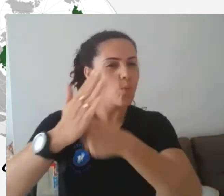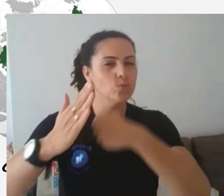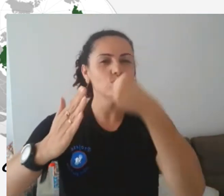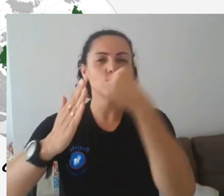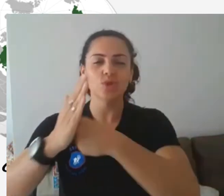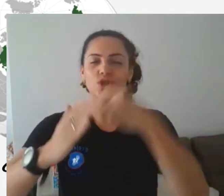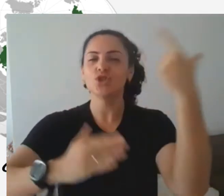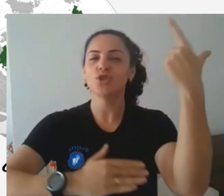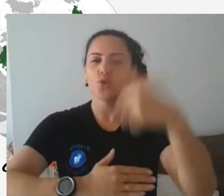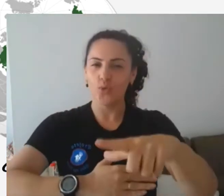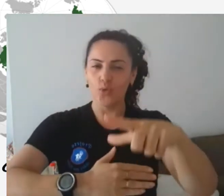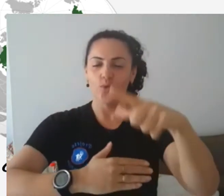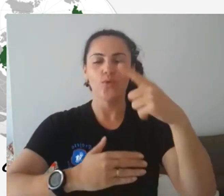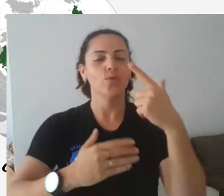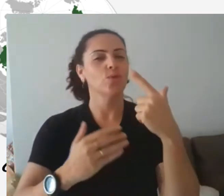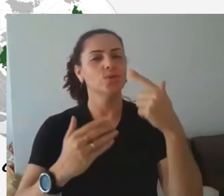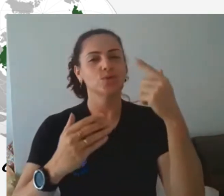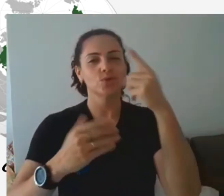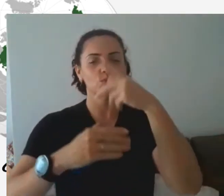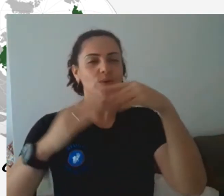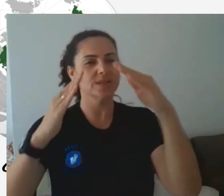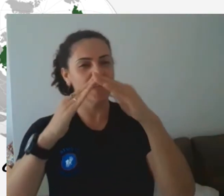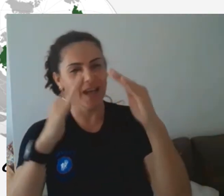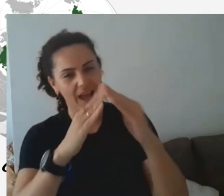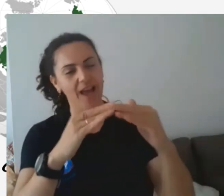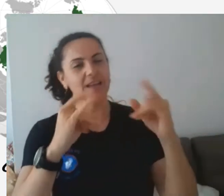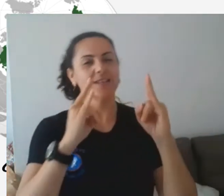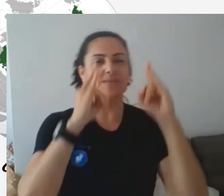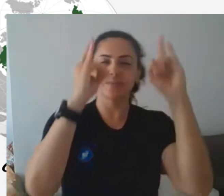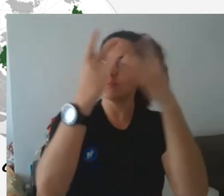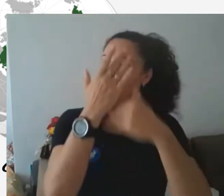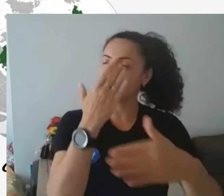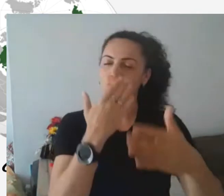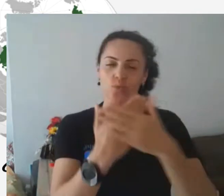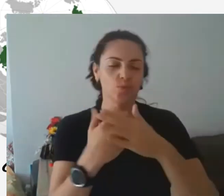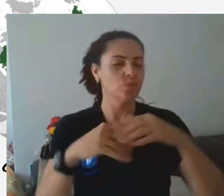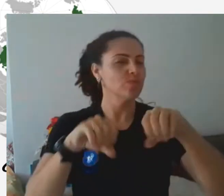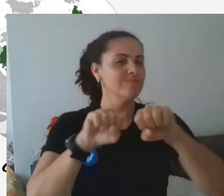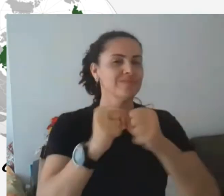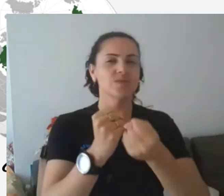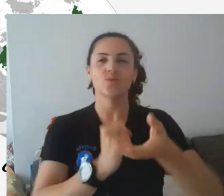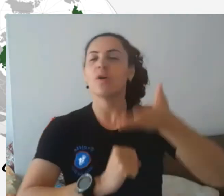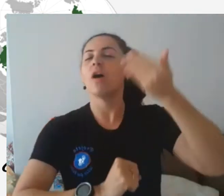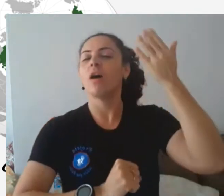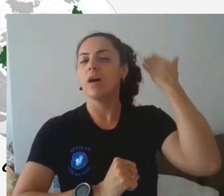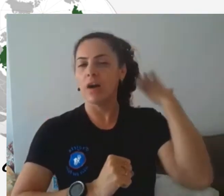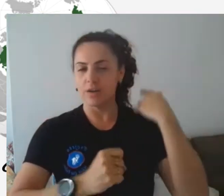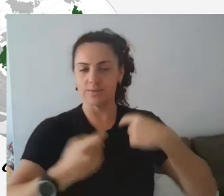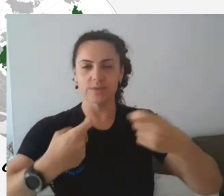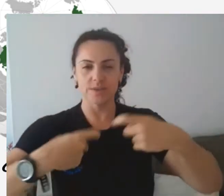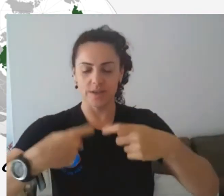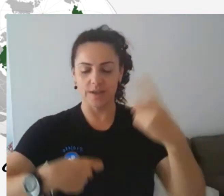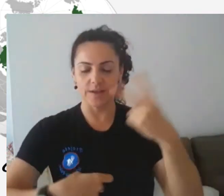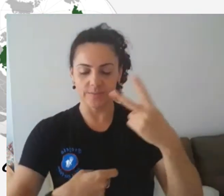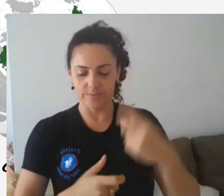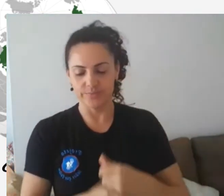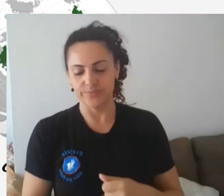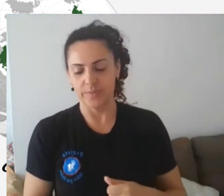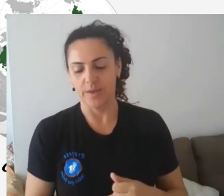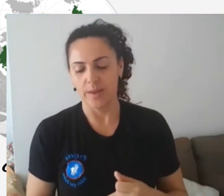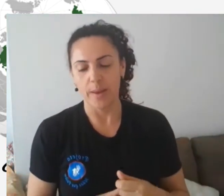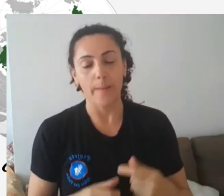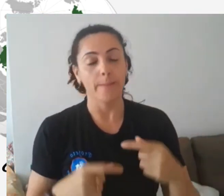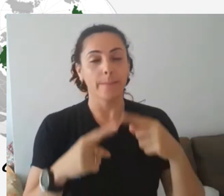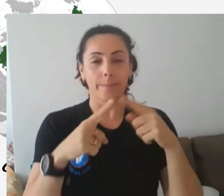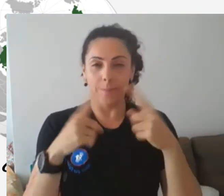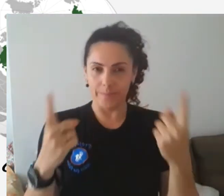envolvido também, né? Então eles reconstruíam os outros países, mas esses países também ficavam devendo aí questões, né, de geopolítica